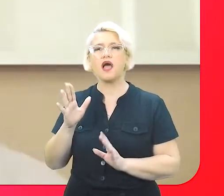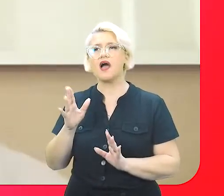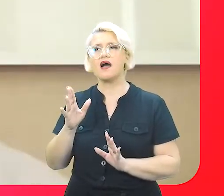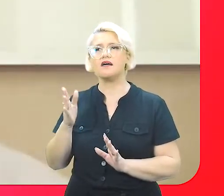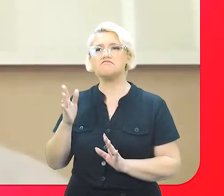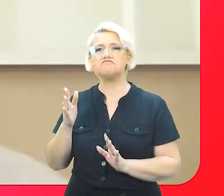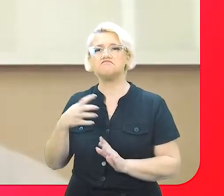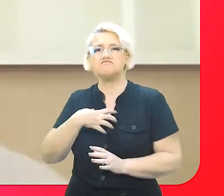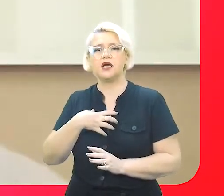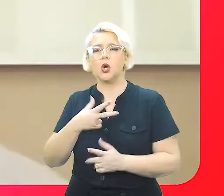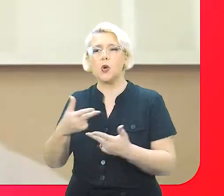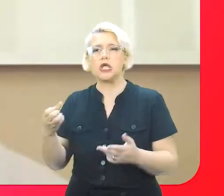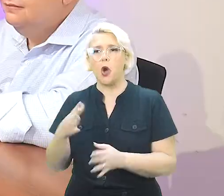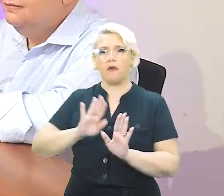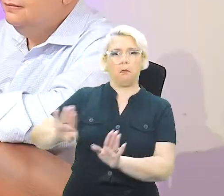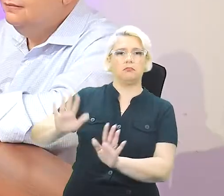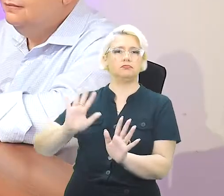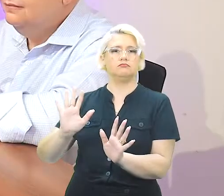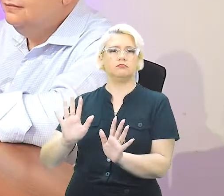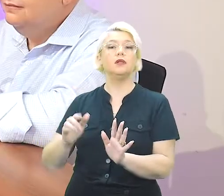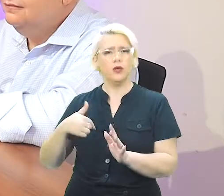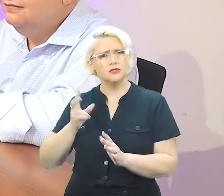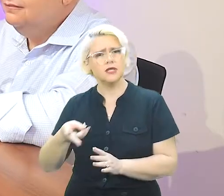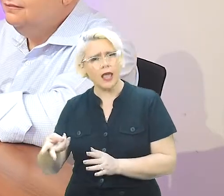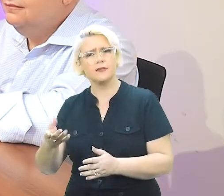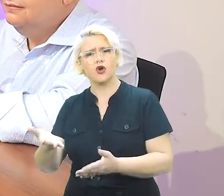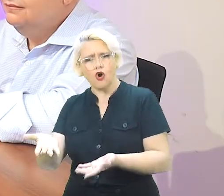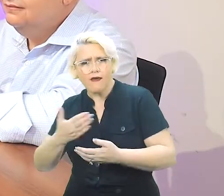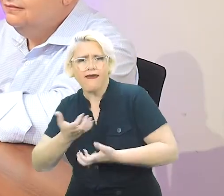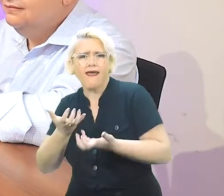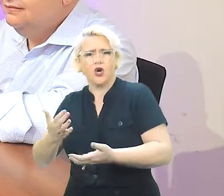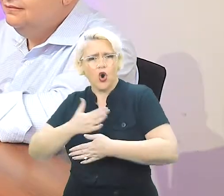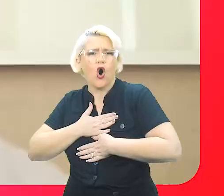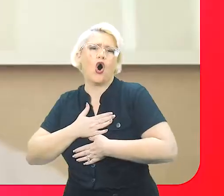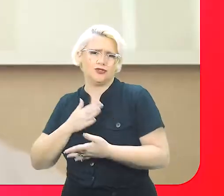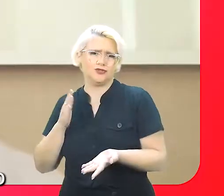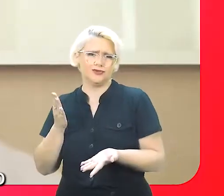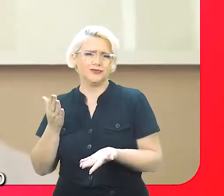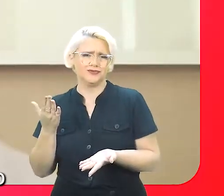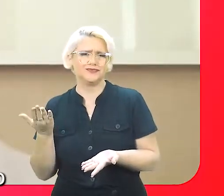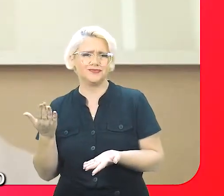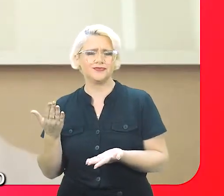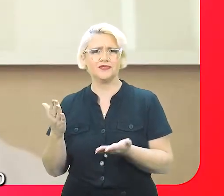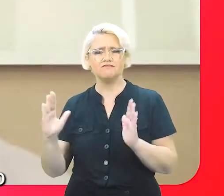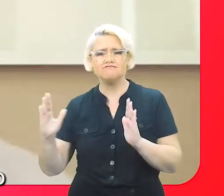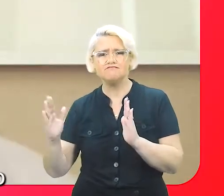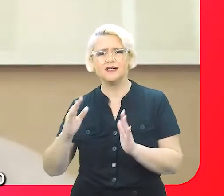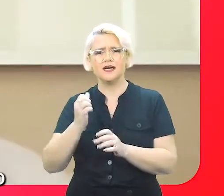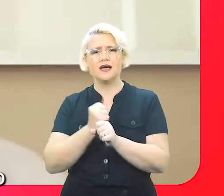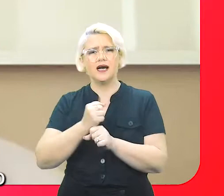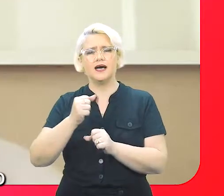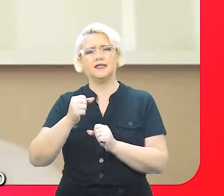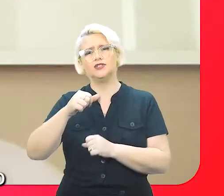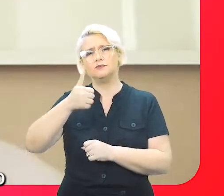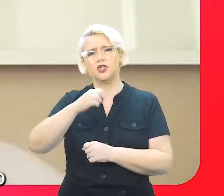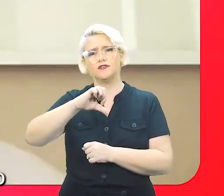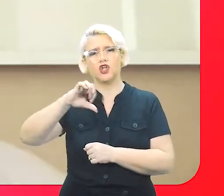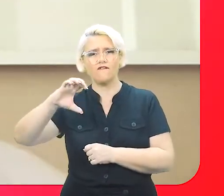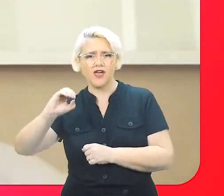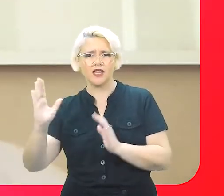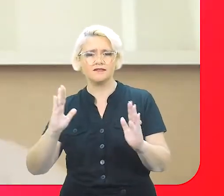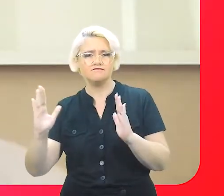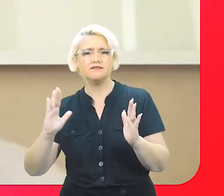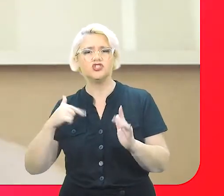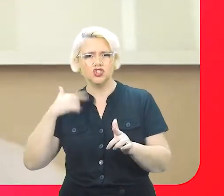fui avessa ao novo. Então, já no final dos anos 90, a gente já estava